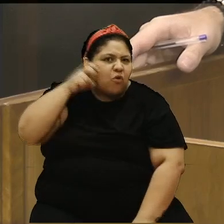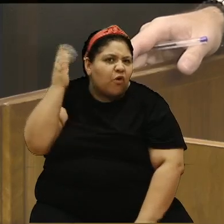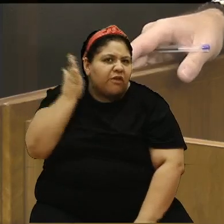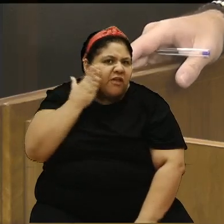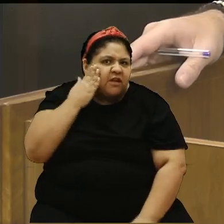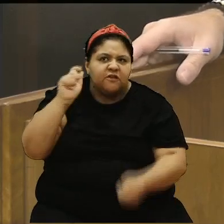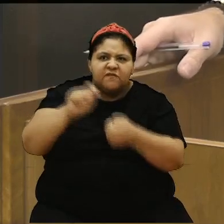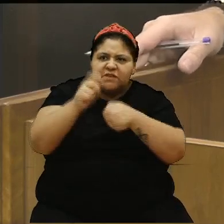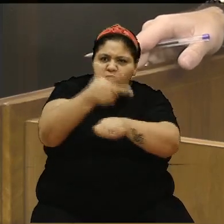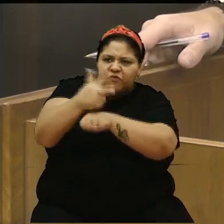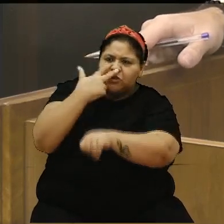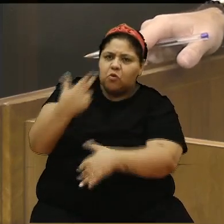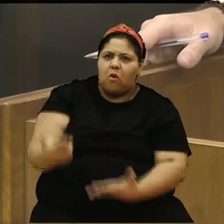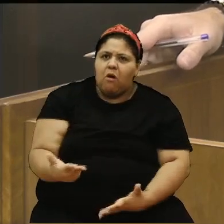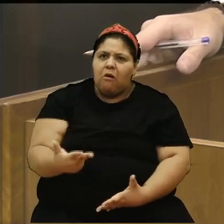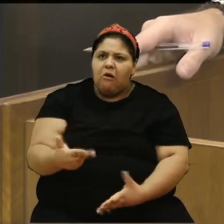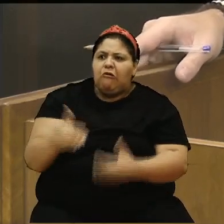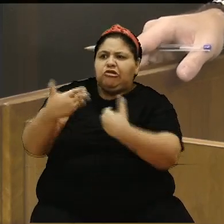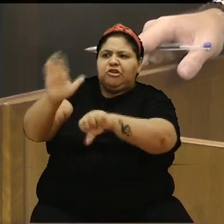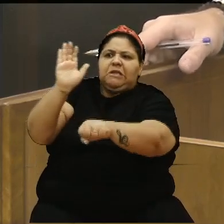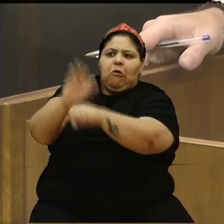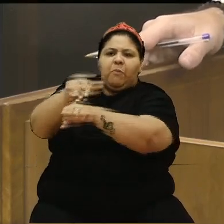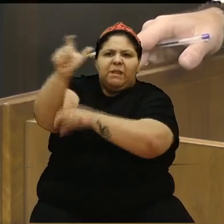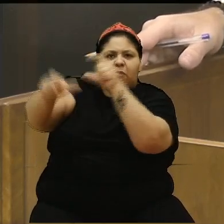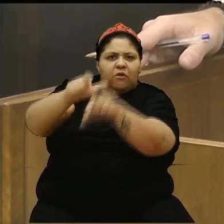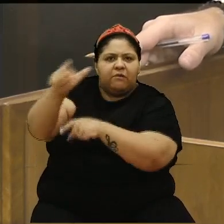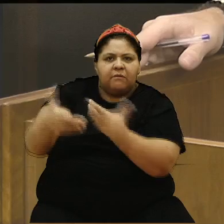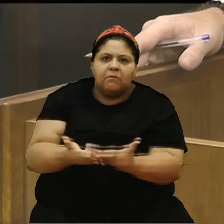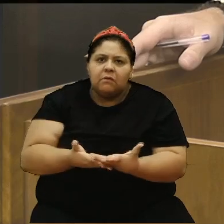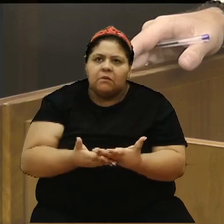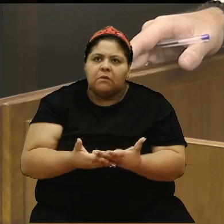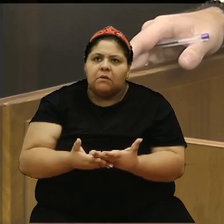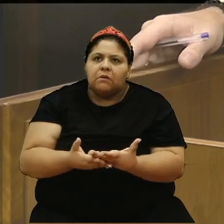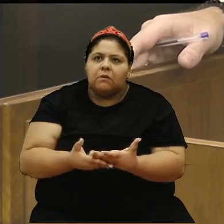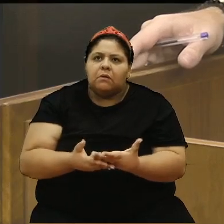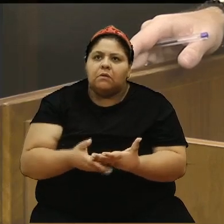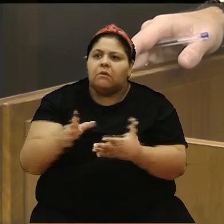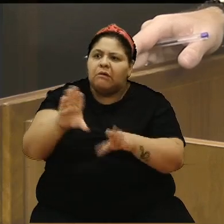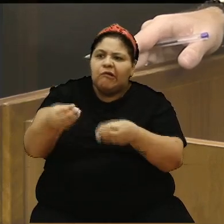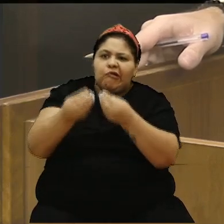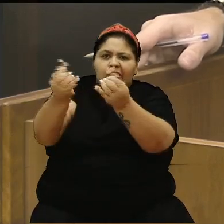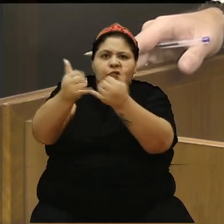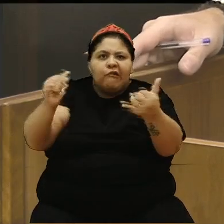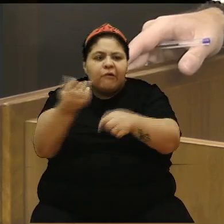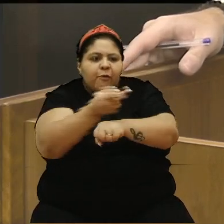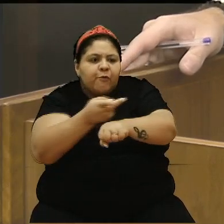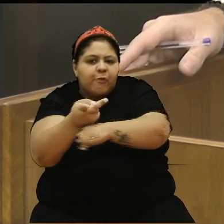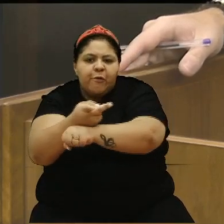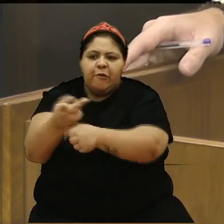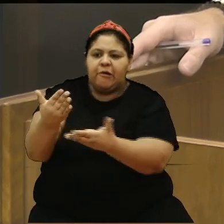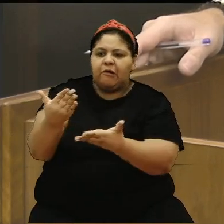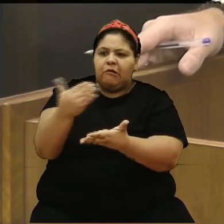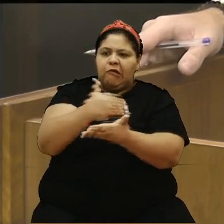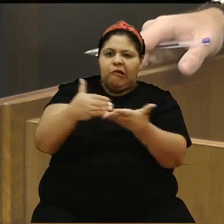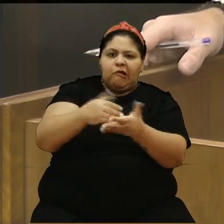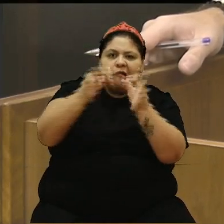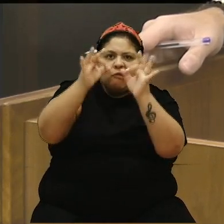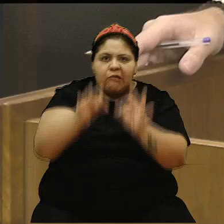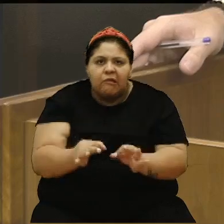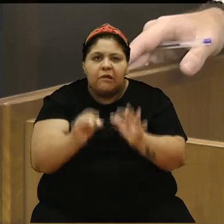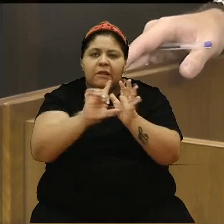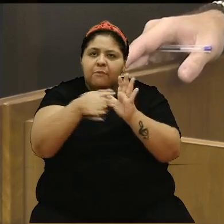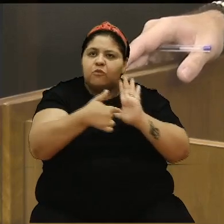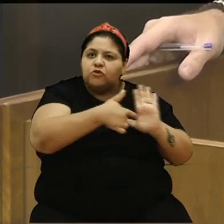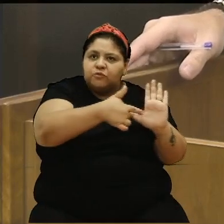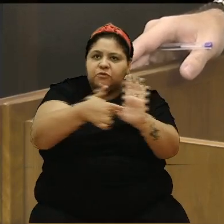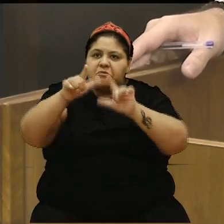de fazer um vídeo daquele, jogando a culpa na população, ao invés de depositar energia, procurando o secretário ineficiente, como depois eu vou mostrar